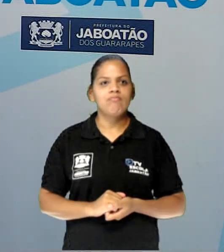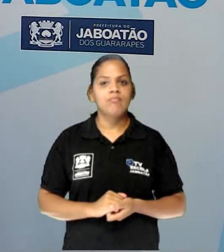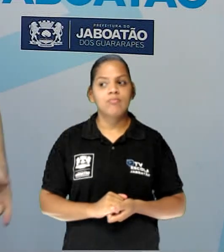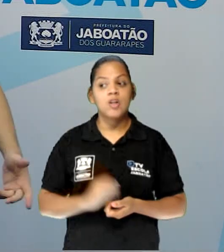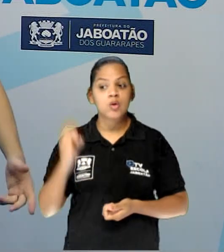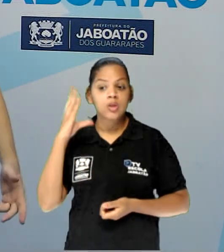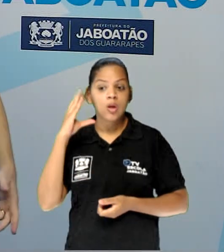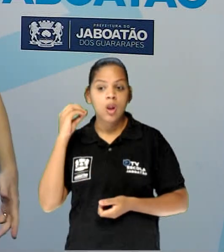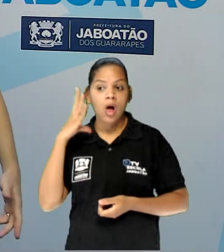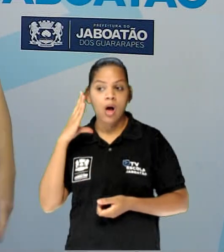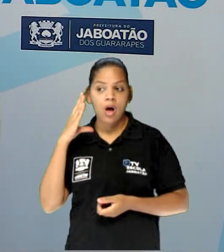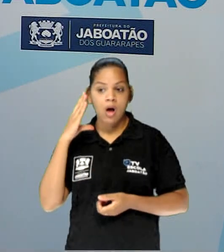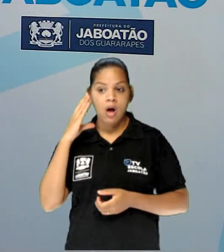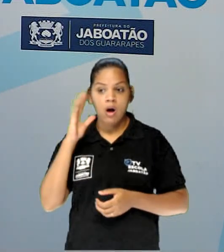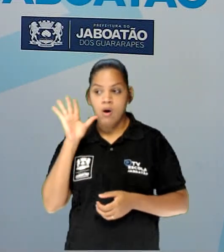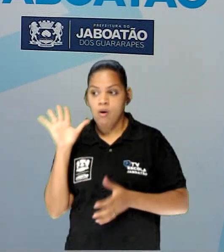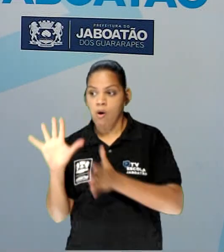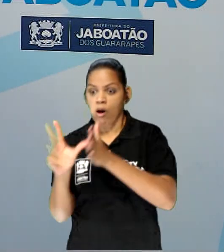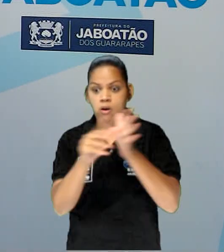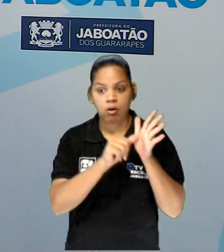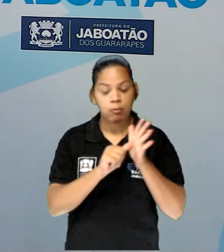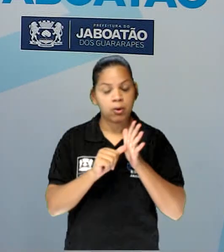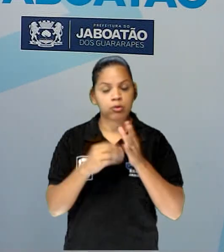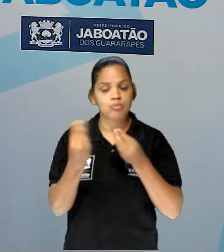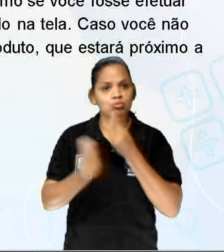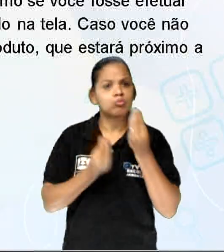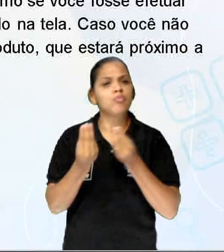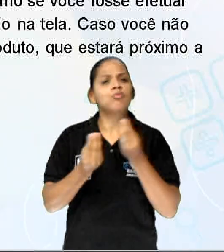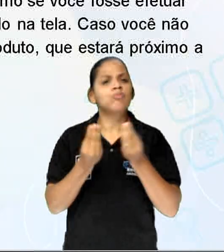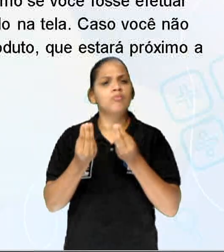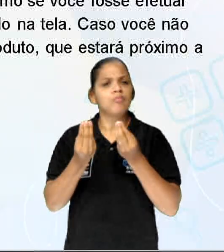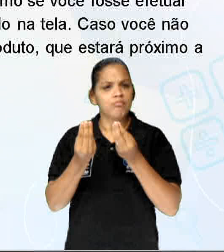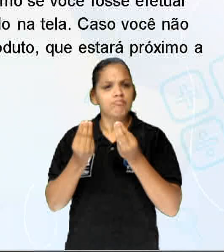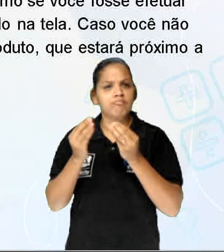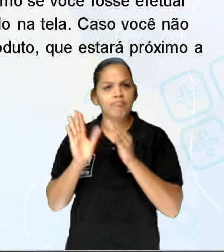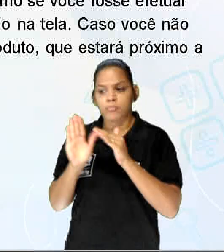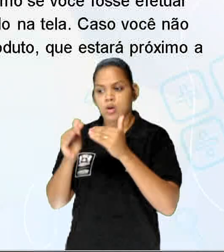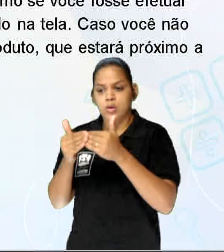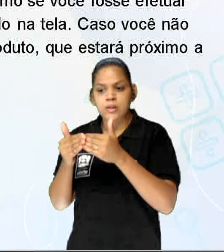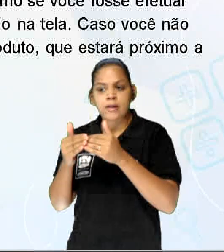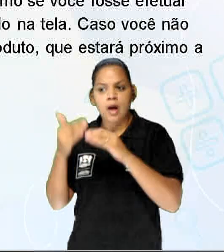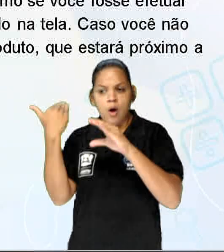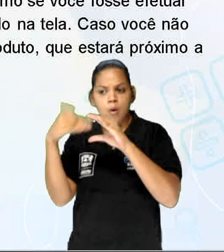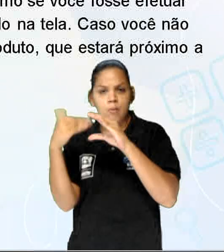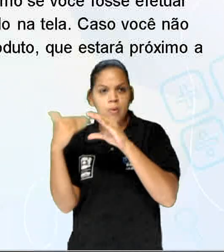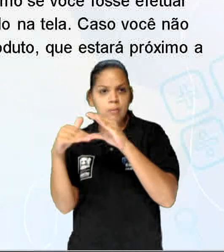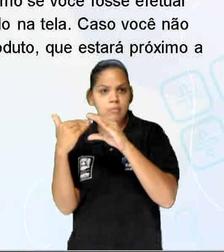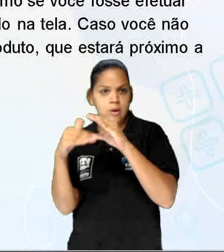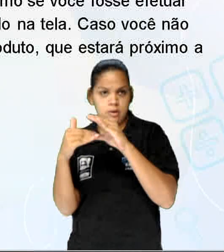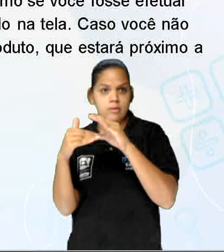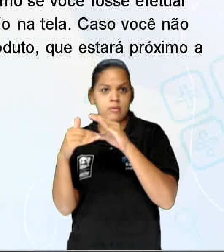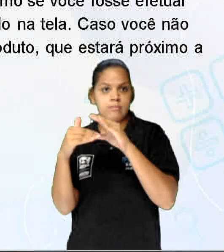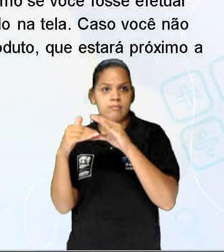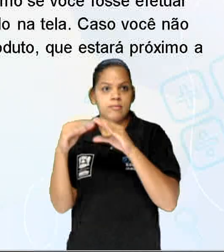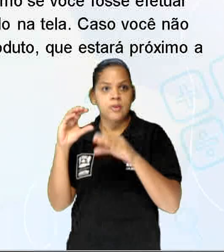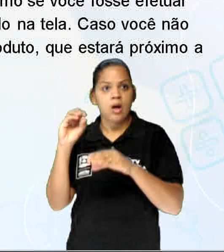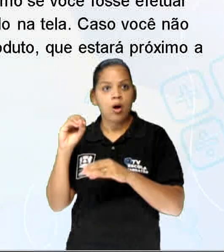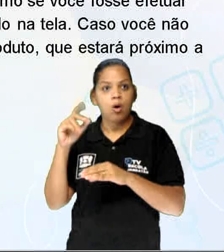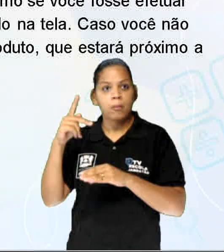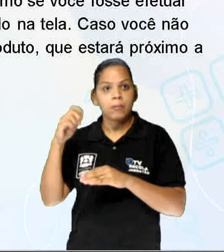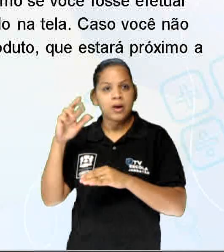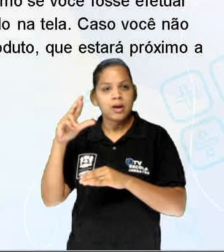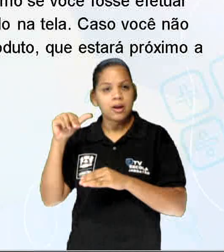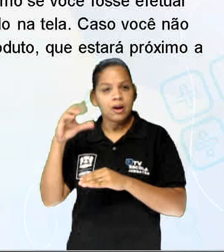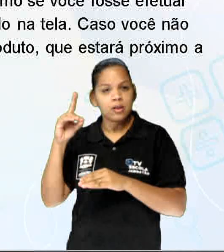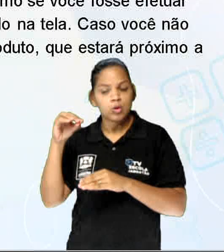Celular roubado? Como bloquear o e-mail de seu aparelho na operadora? Seu celular foi